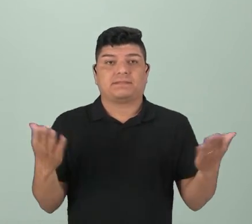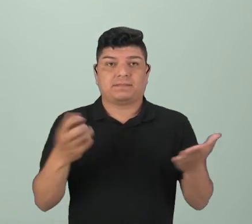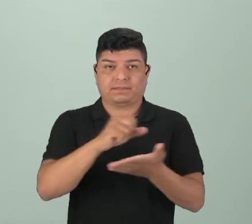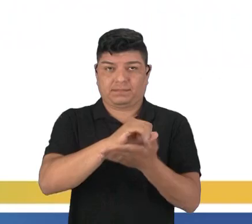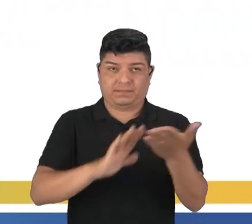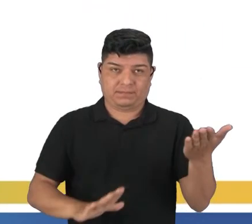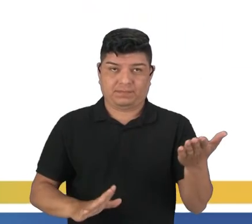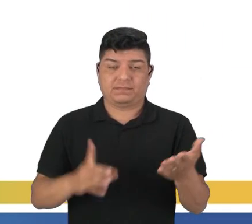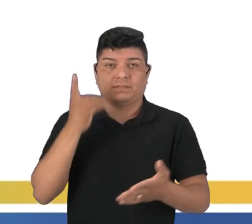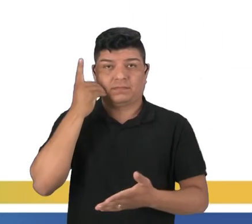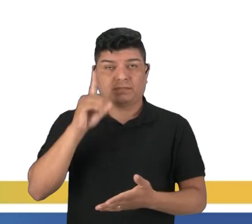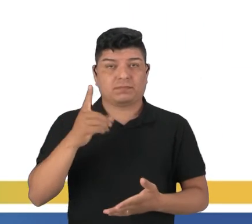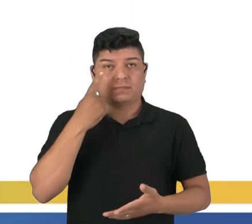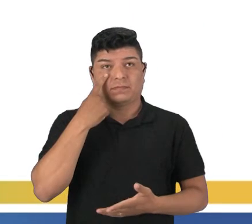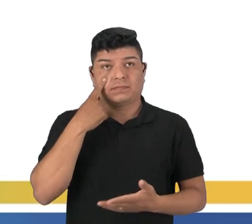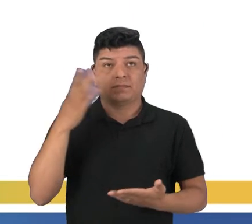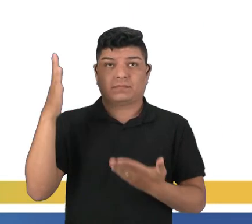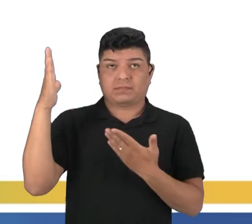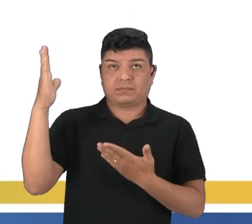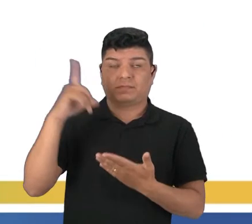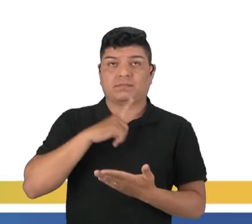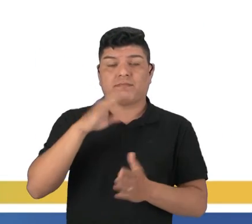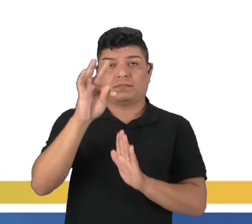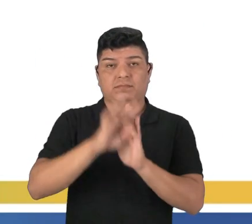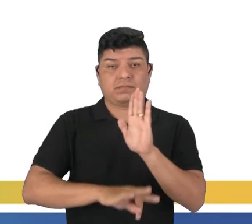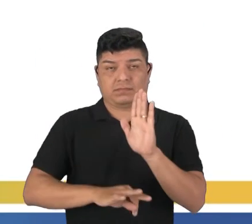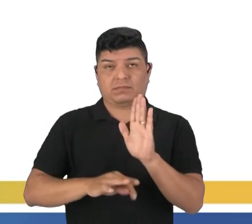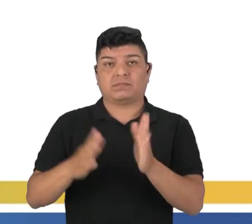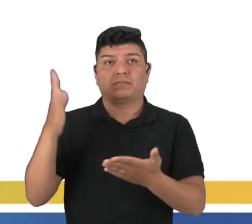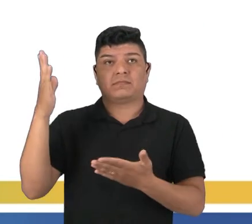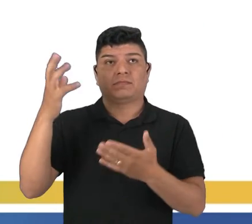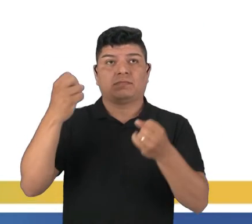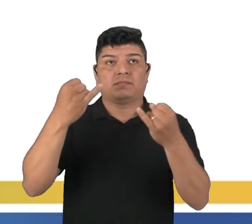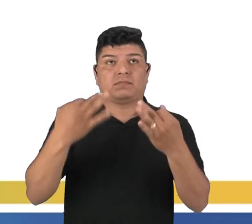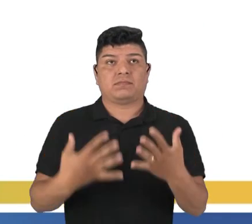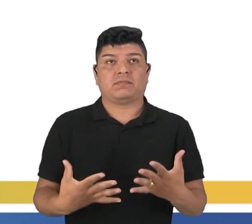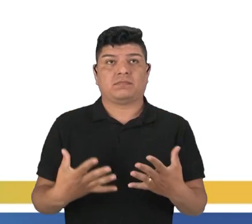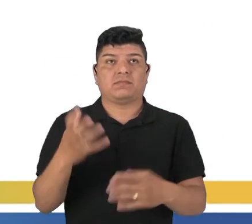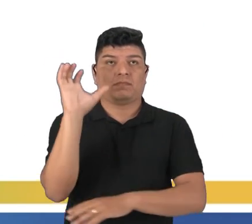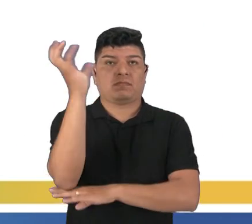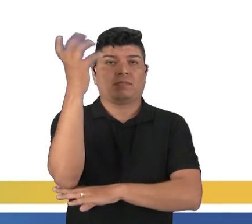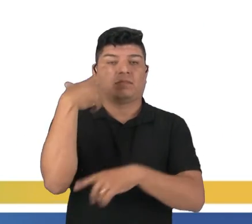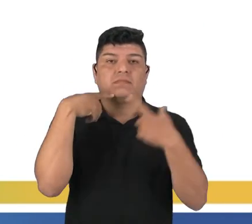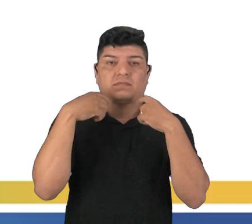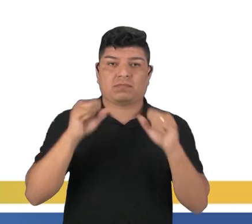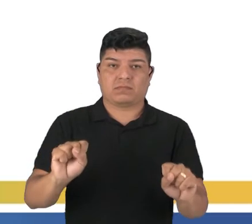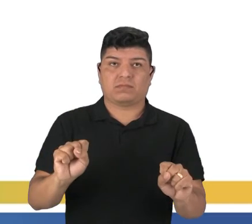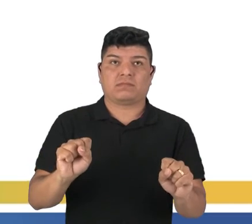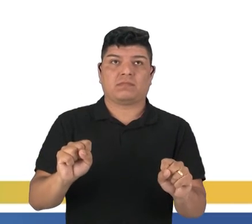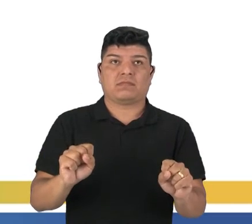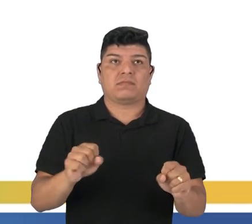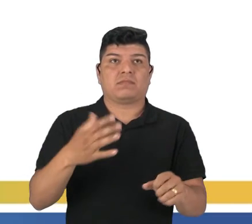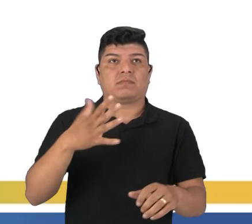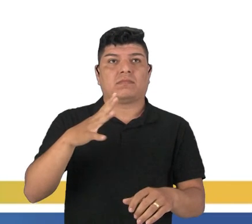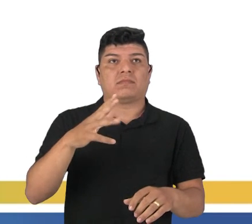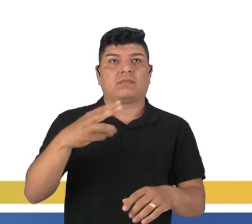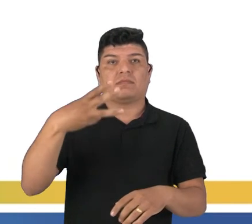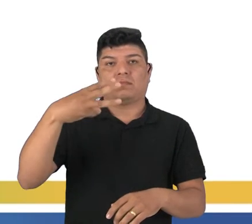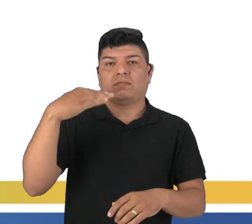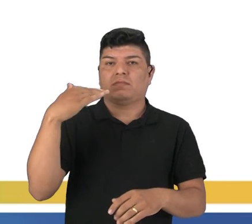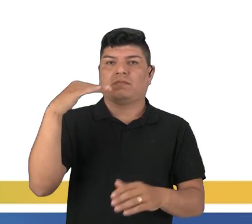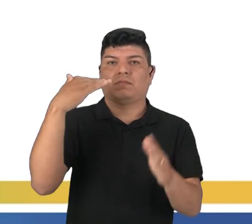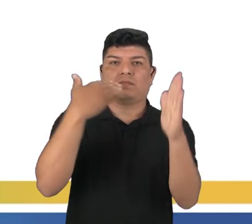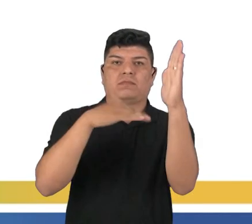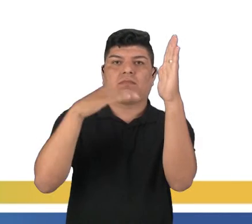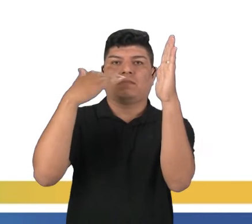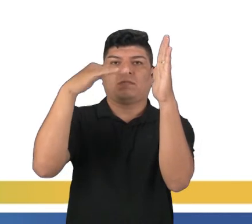nosso exercitando do dia, vamos ver? Nós temos aqui um texto falando sobre árvore da língua. Ao longo dos 3 andares, uma instalação